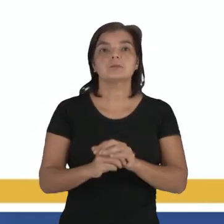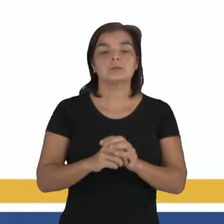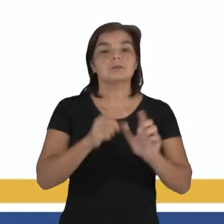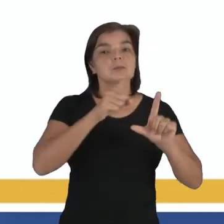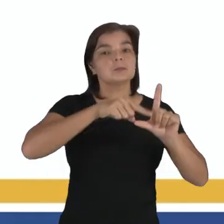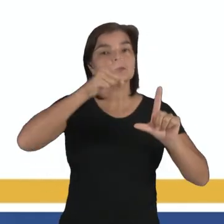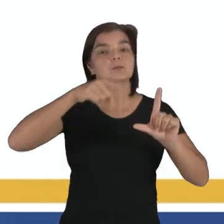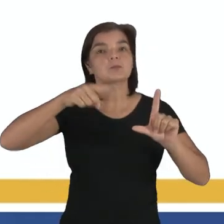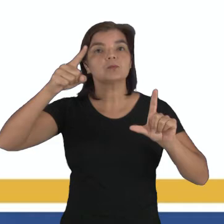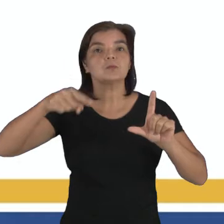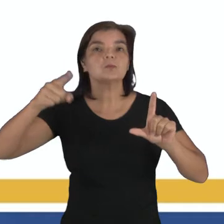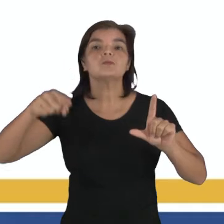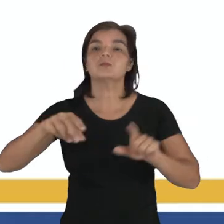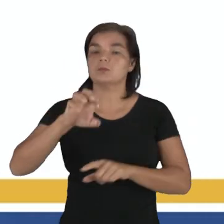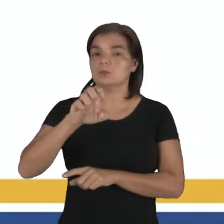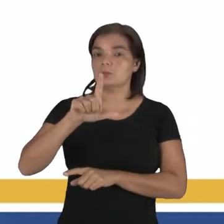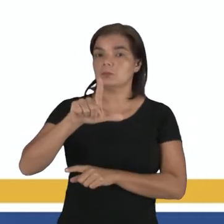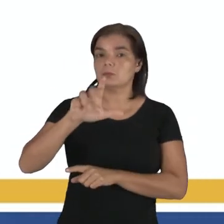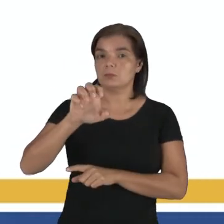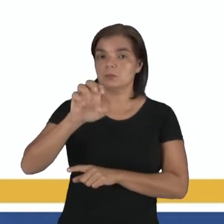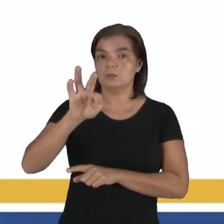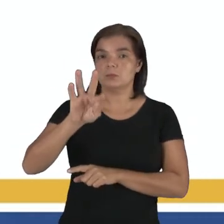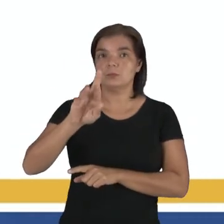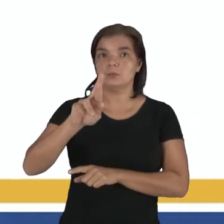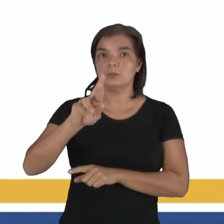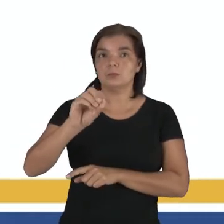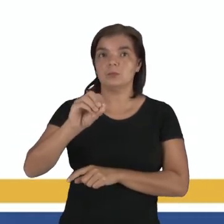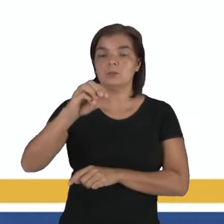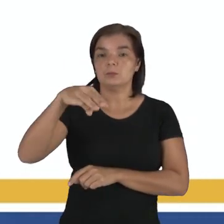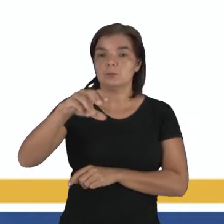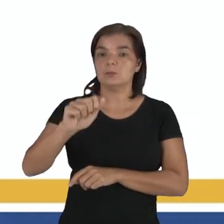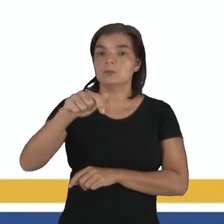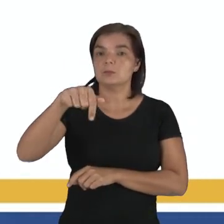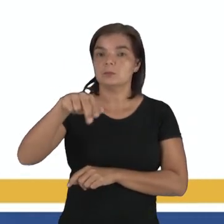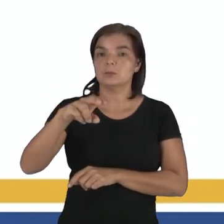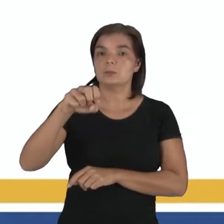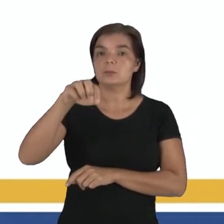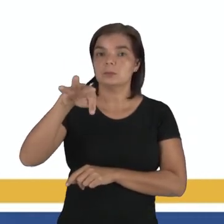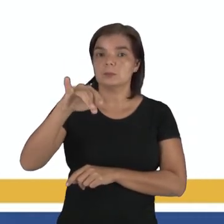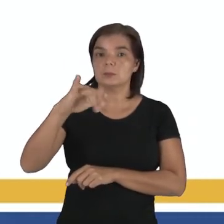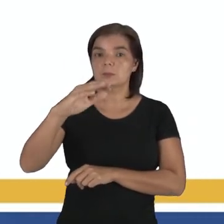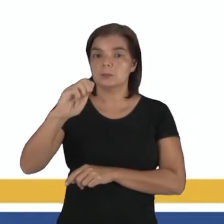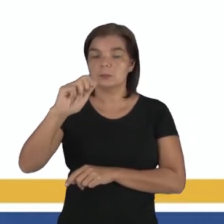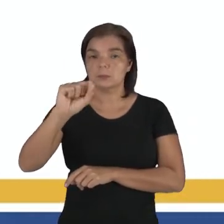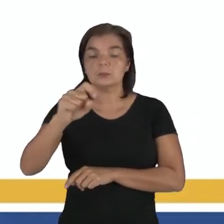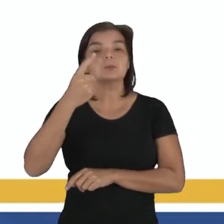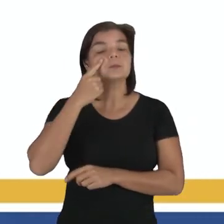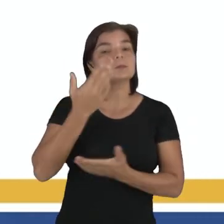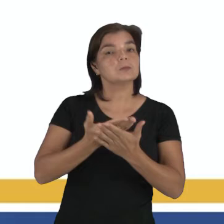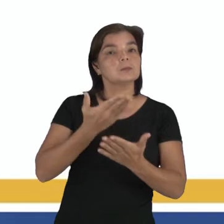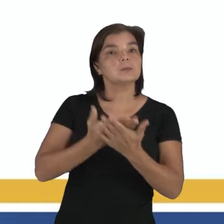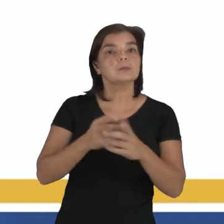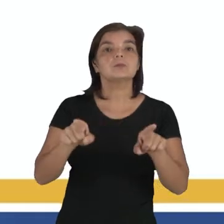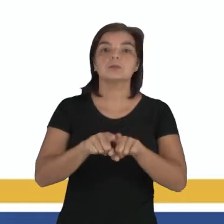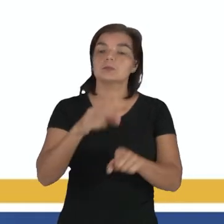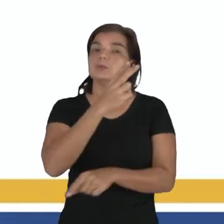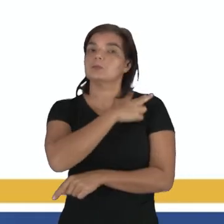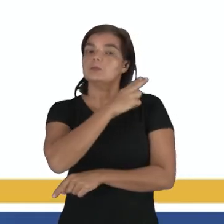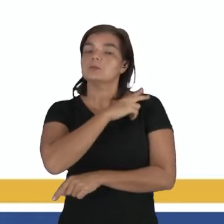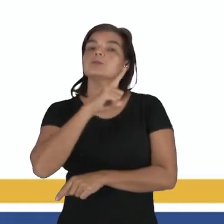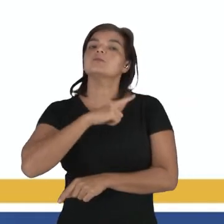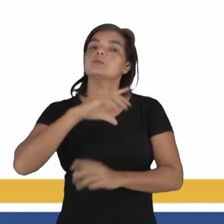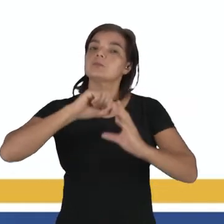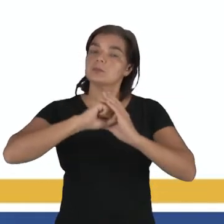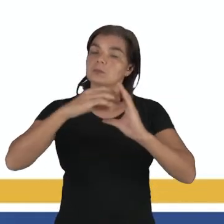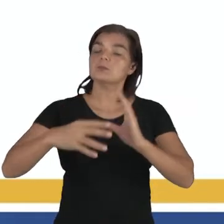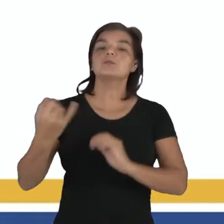por meio das ondas eletromagnéticas. Essas ondas eletromagnéticas, como você já estudou também no segundo ano, ela tem uma